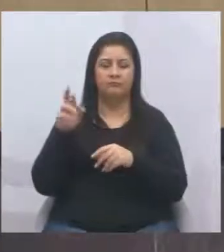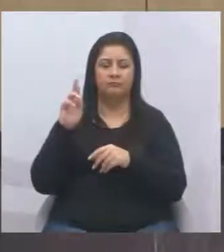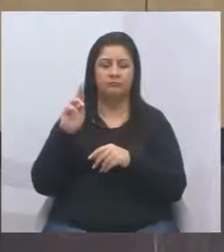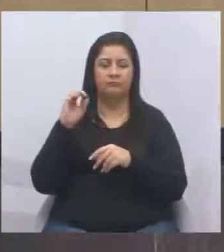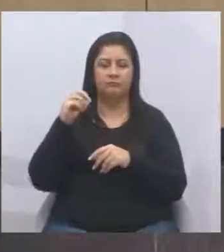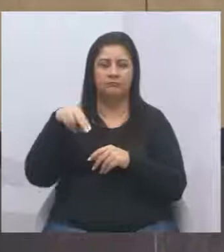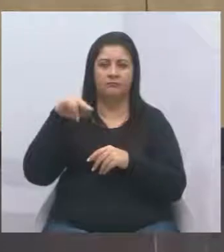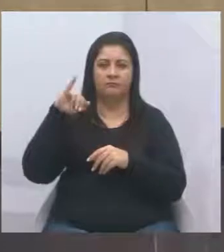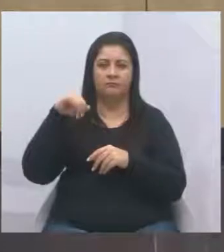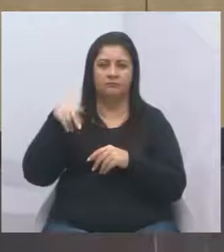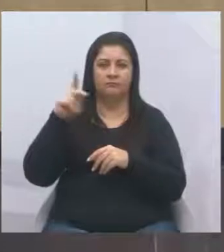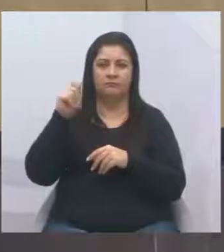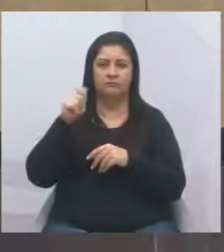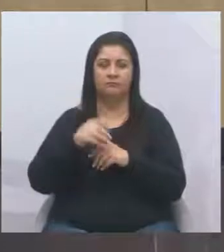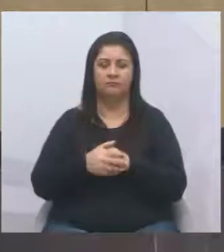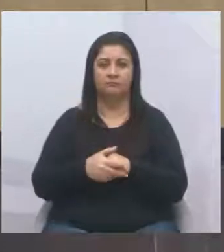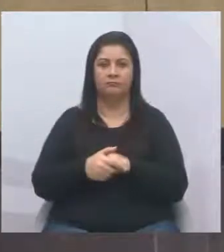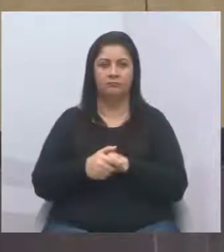Roninha.